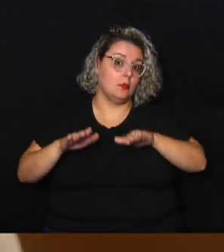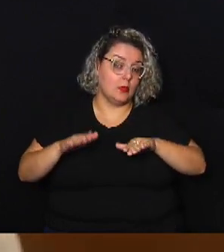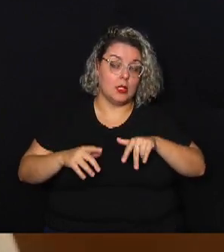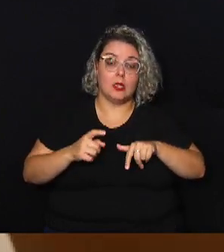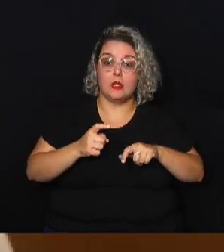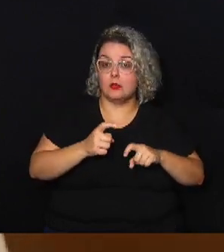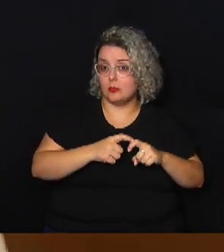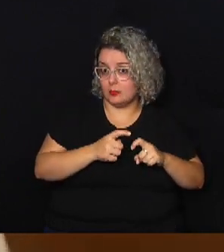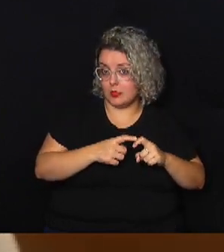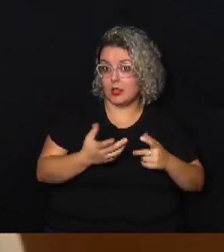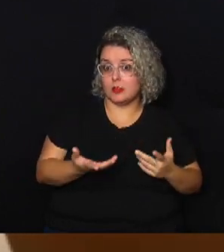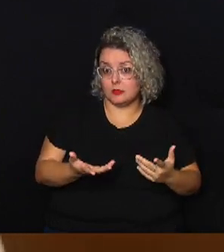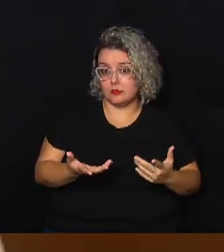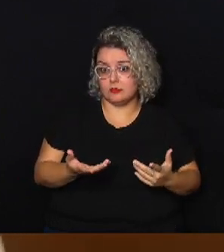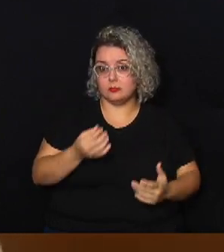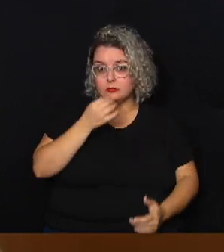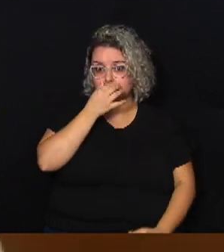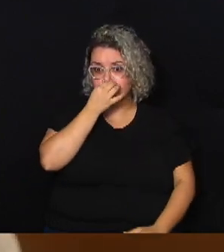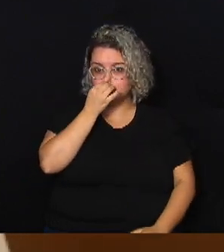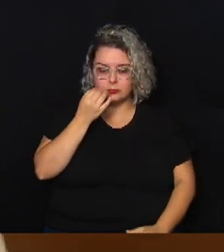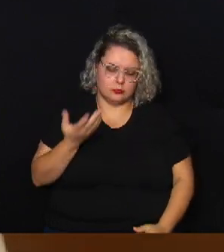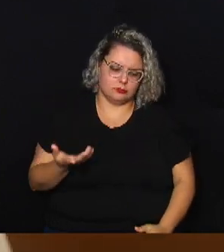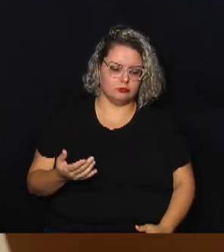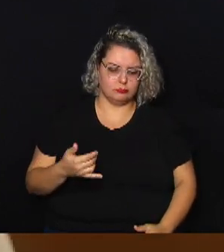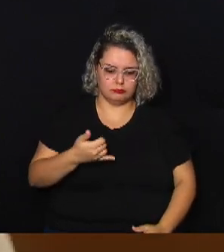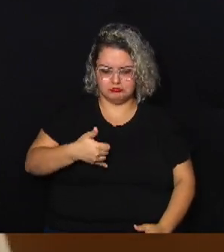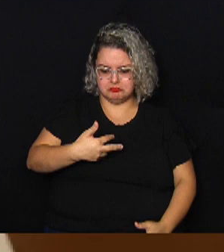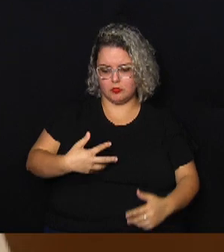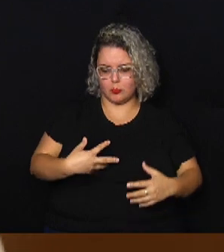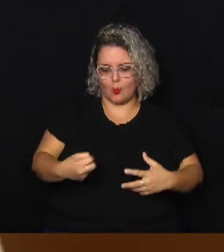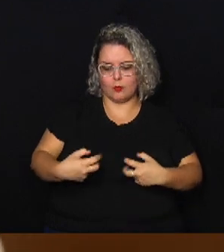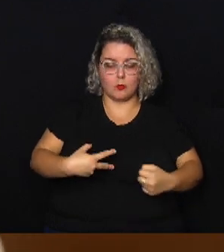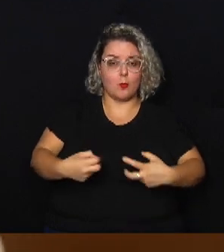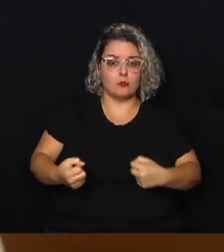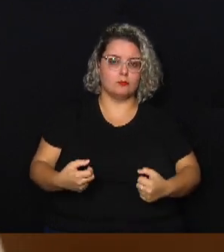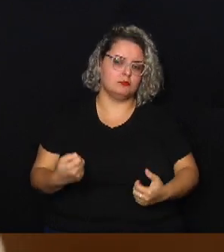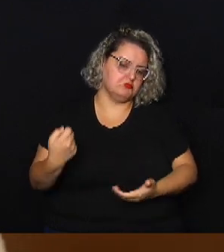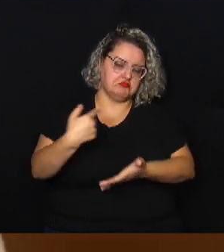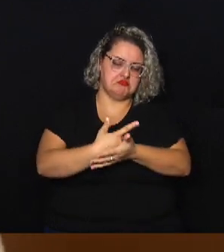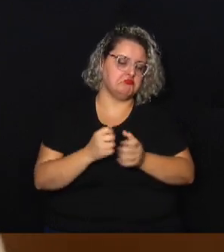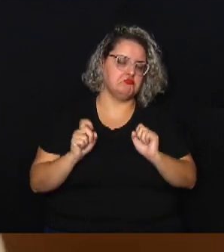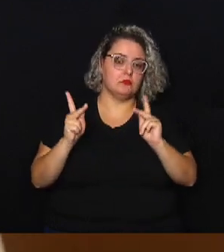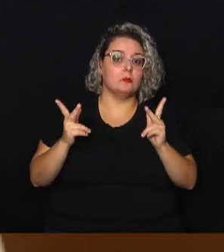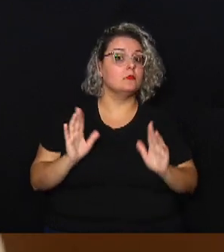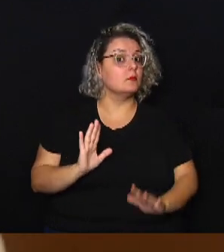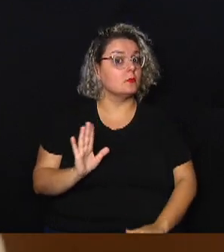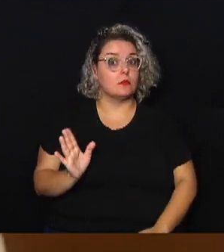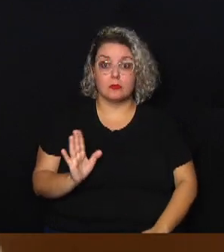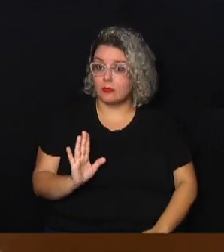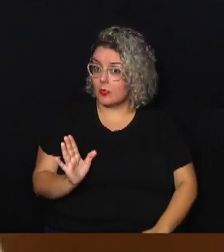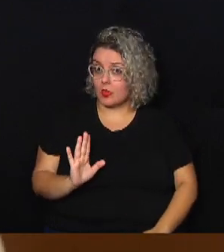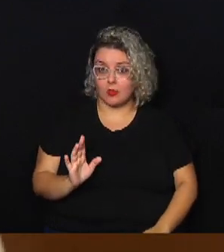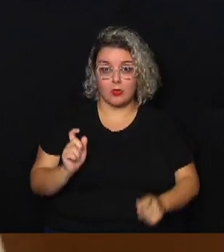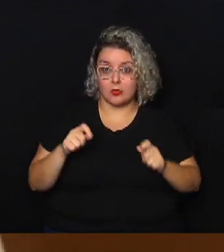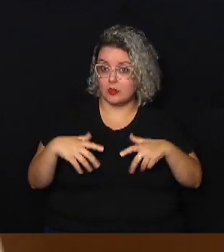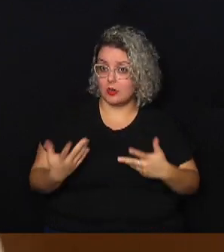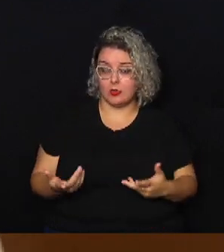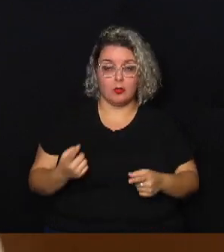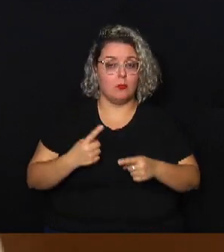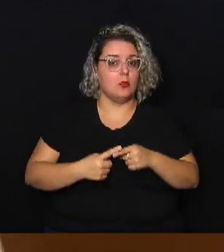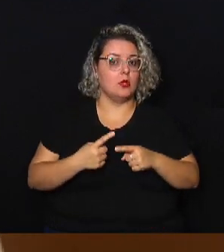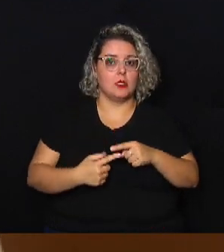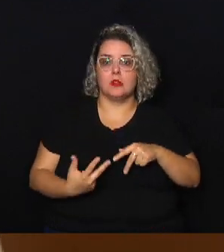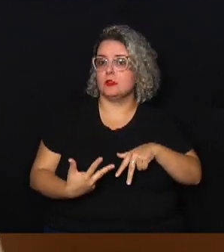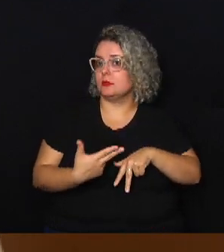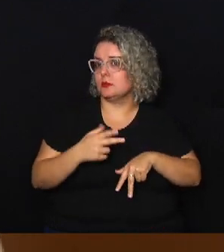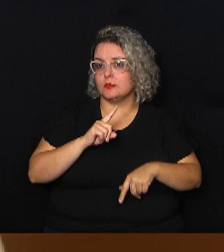médico, ele pode pensar, ela quer tirar a gordura, eu tiro, ela me paga e tá ok. Isso não é suficiente, porque essa cirurgia não vai resolver o problema